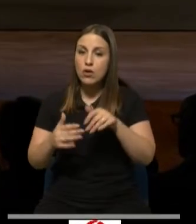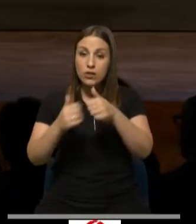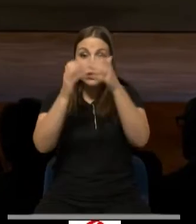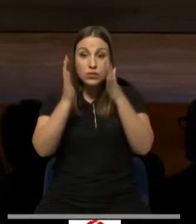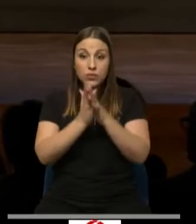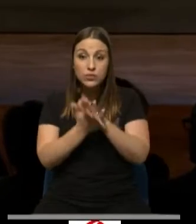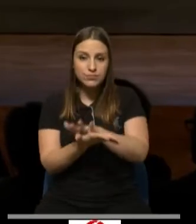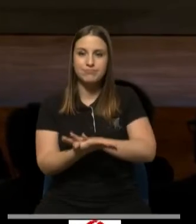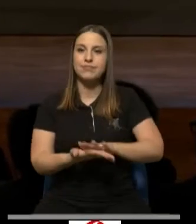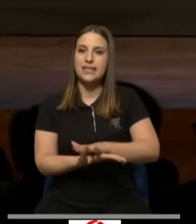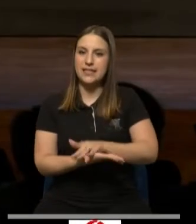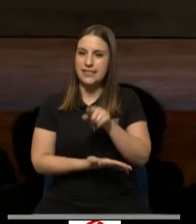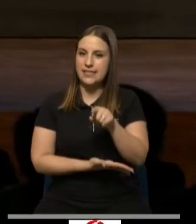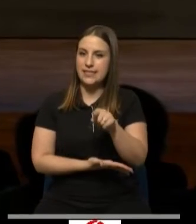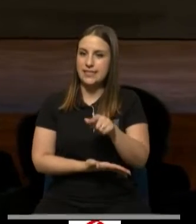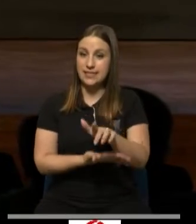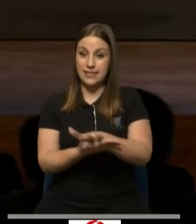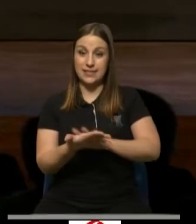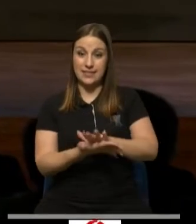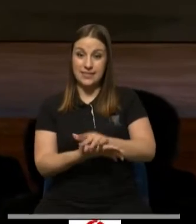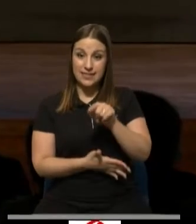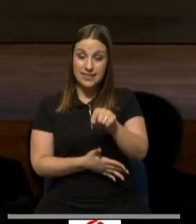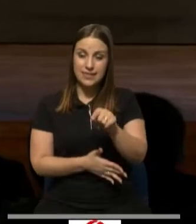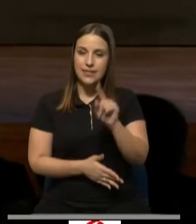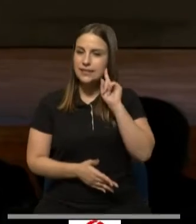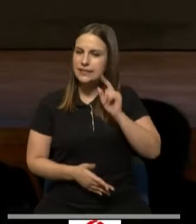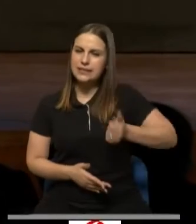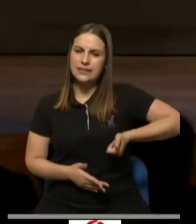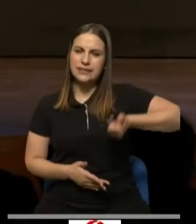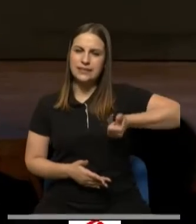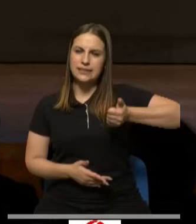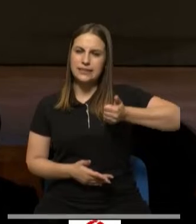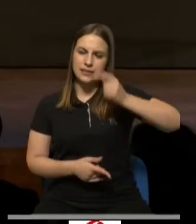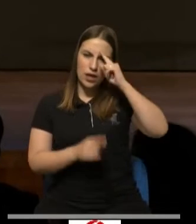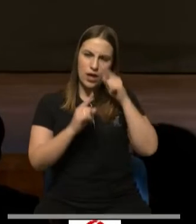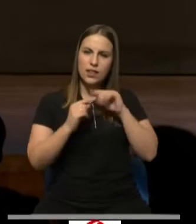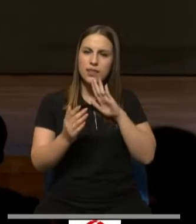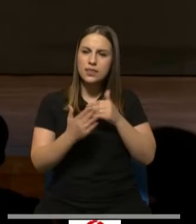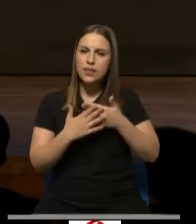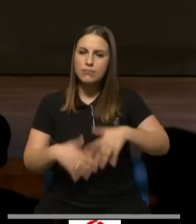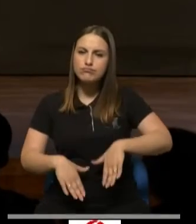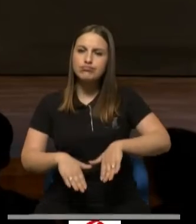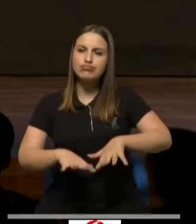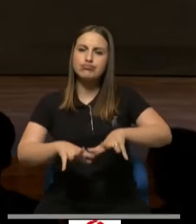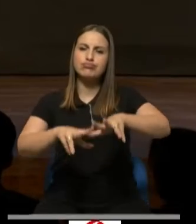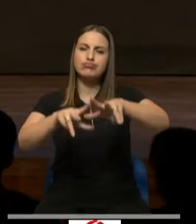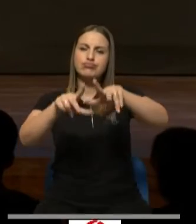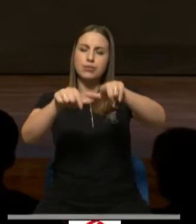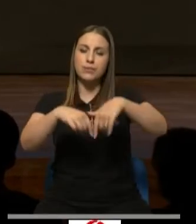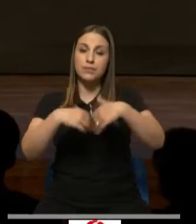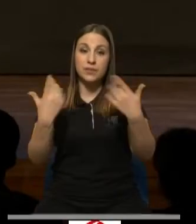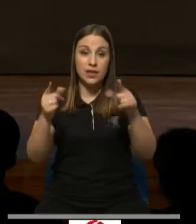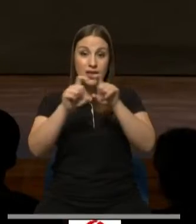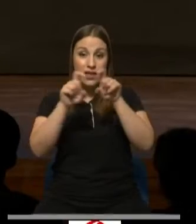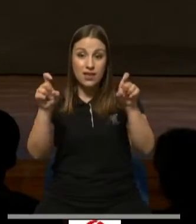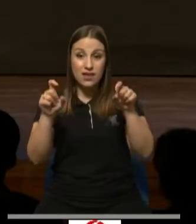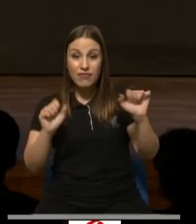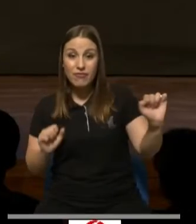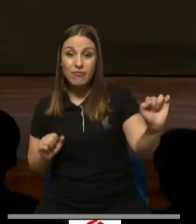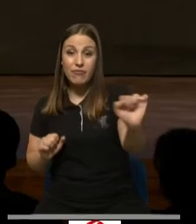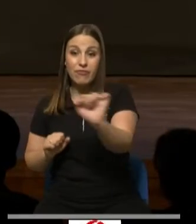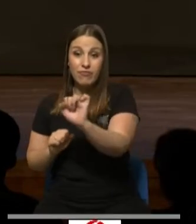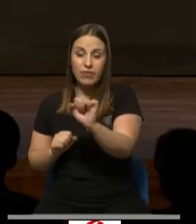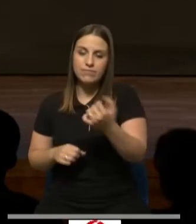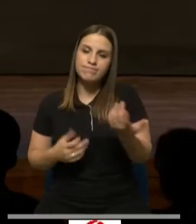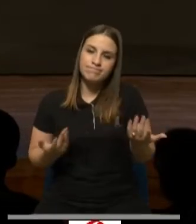para a base. E essa base é o mais importante para esse crescimento. E, portanto, no fundo, as vossas empresas têm, de